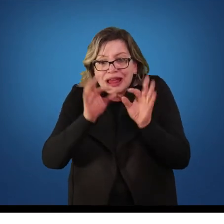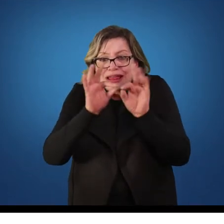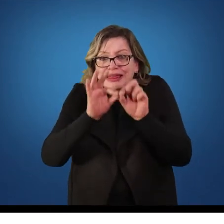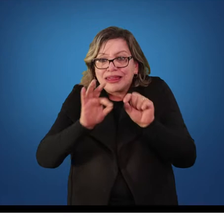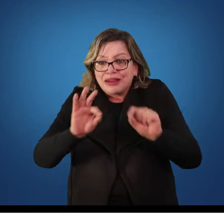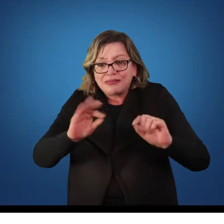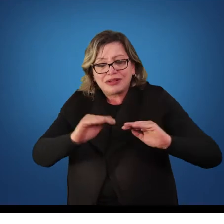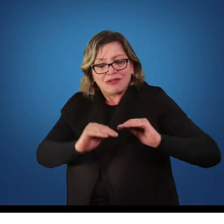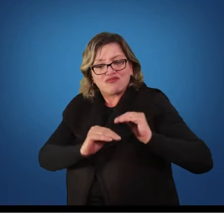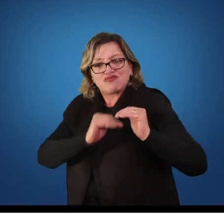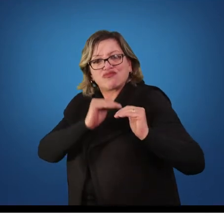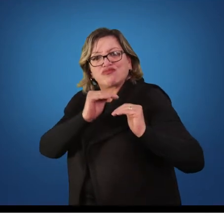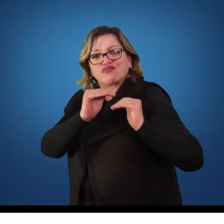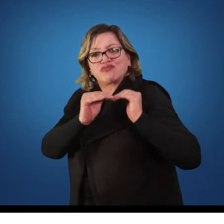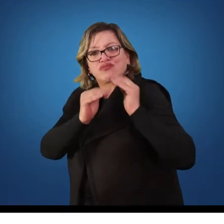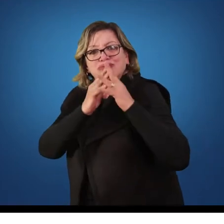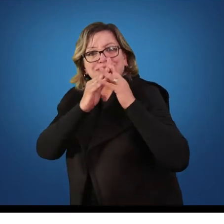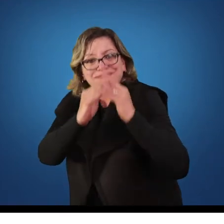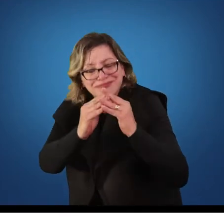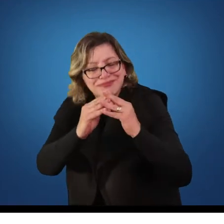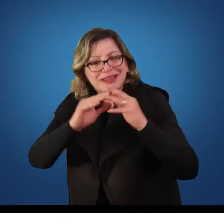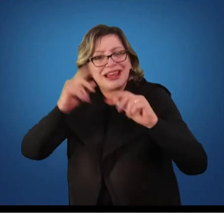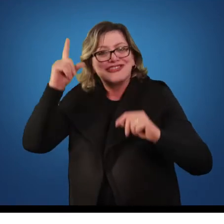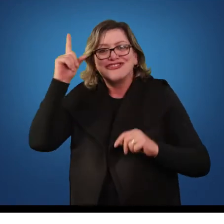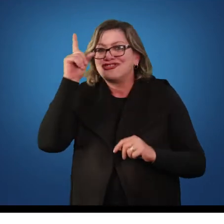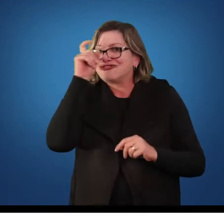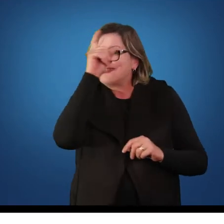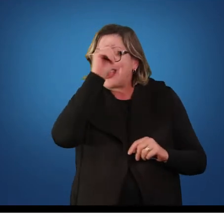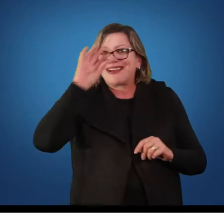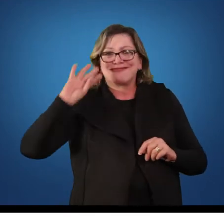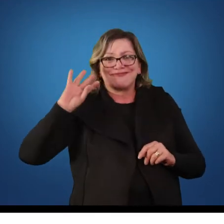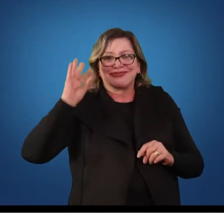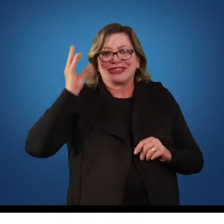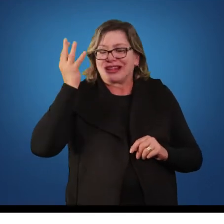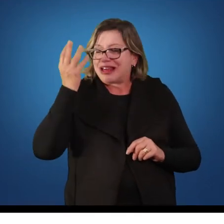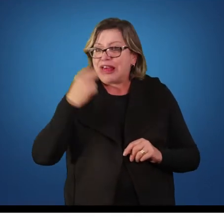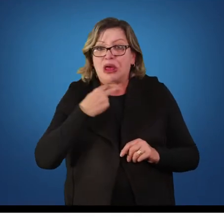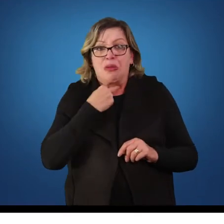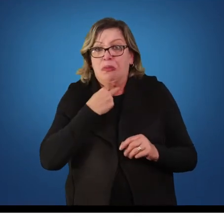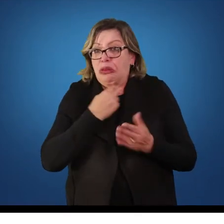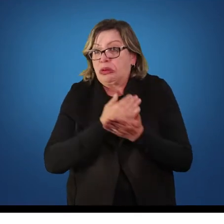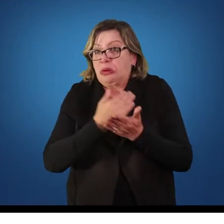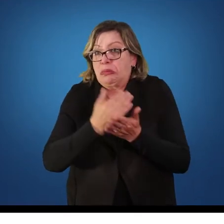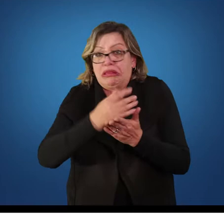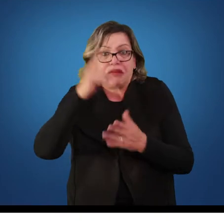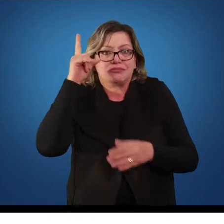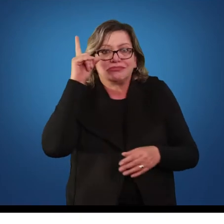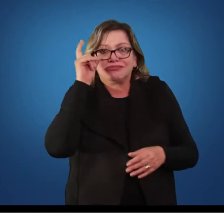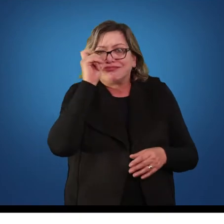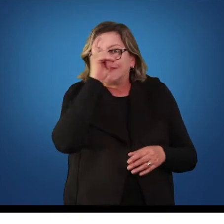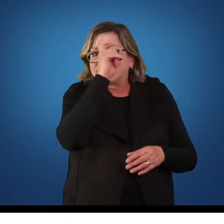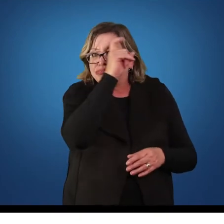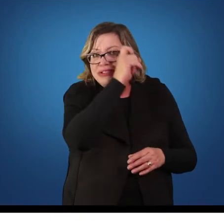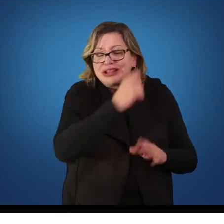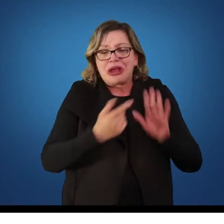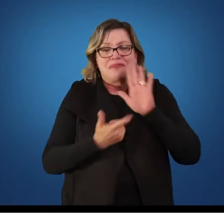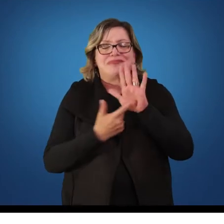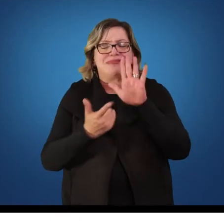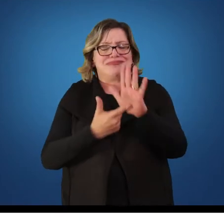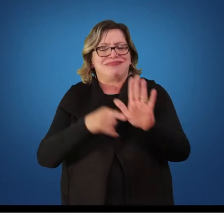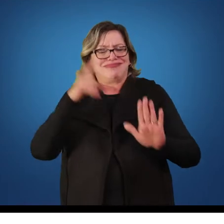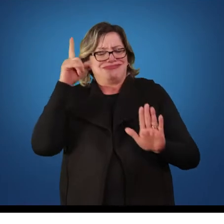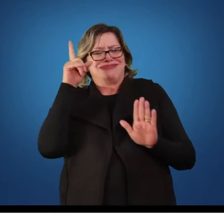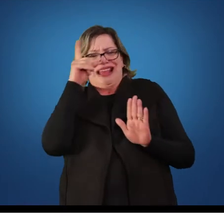complexo néné eu não posso já colocar uma coisa complexa para ela apresentar uma coisa